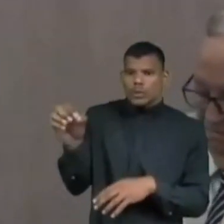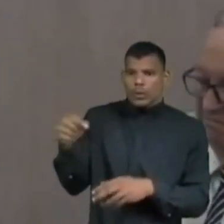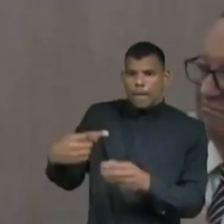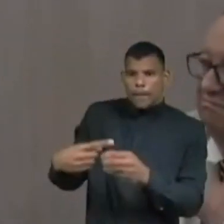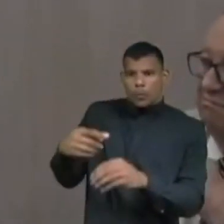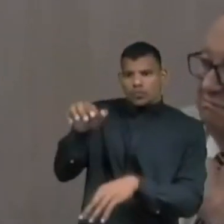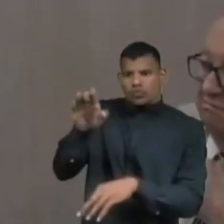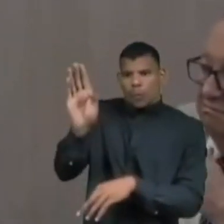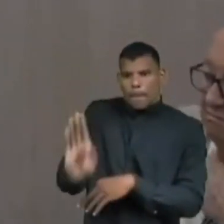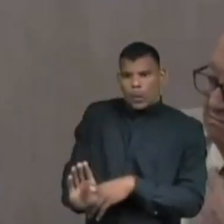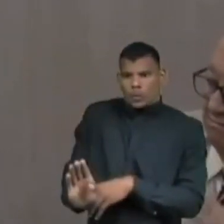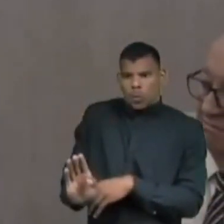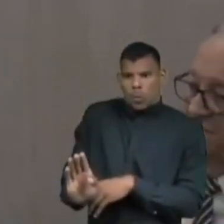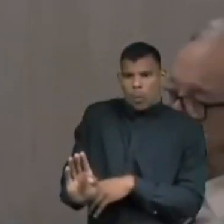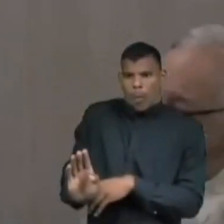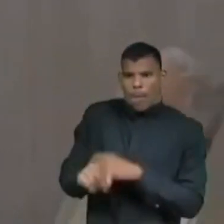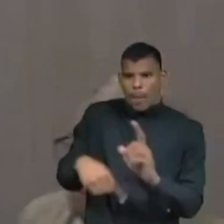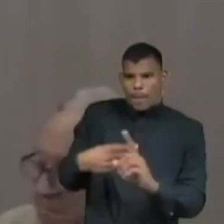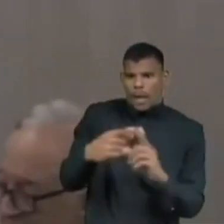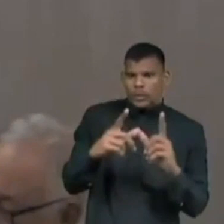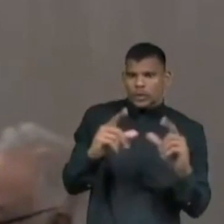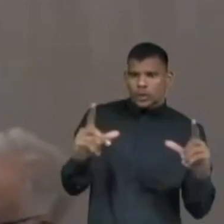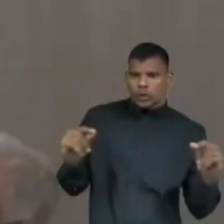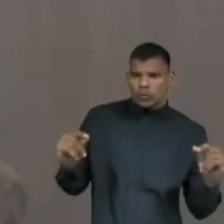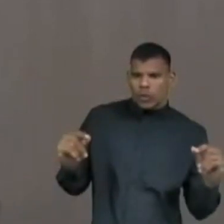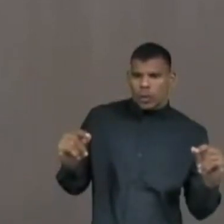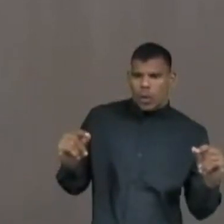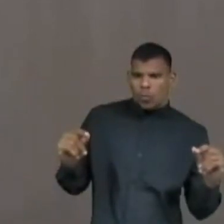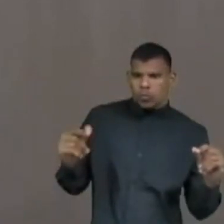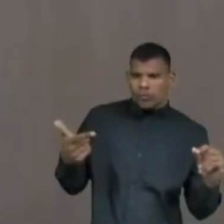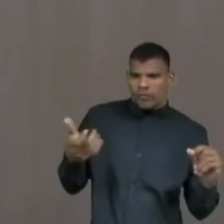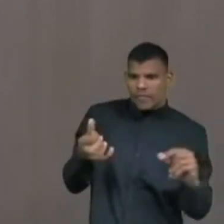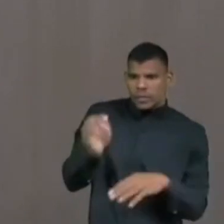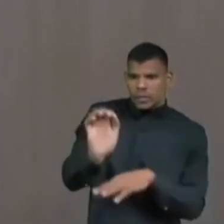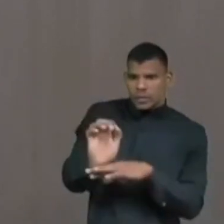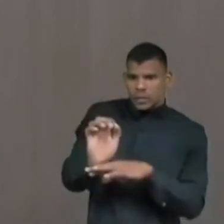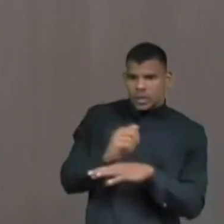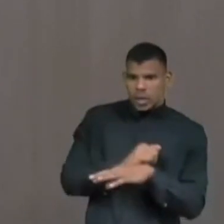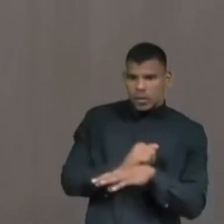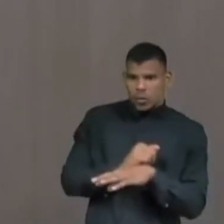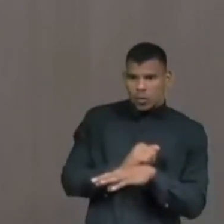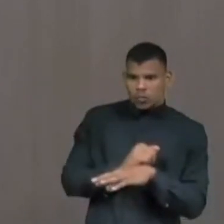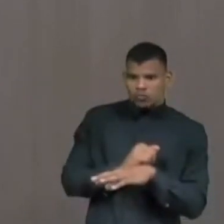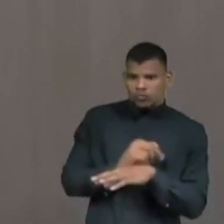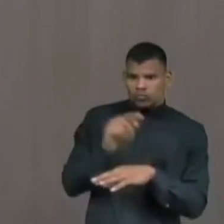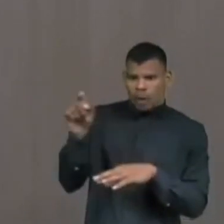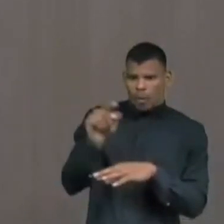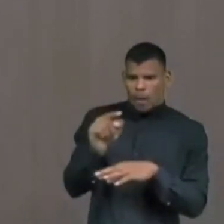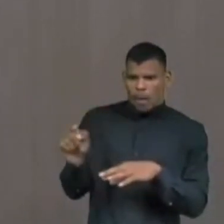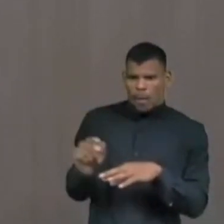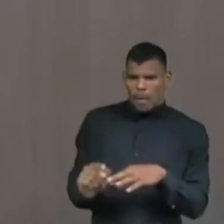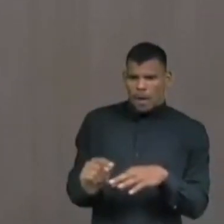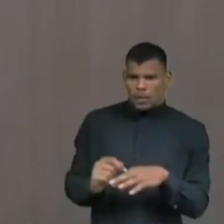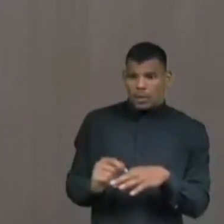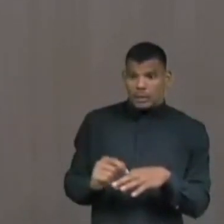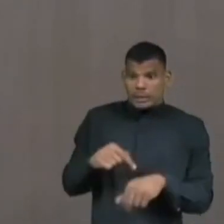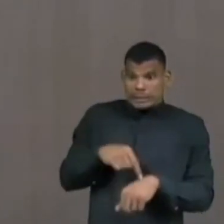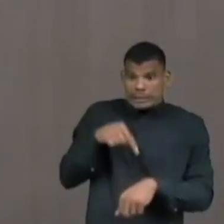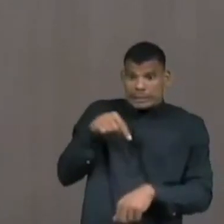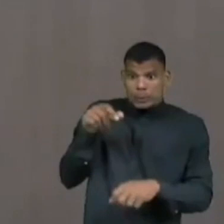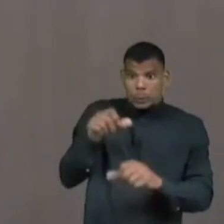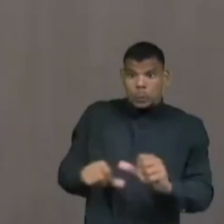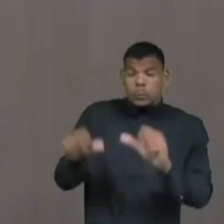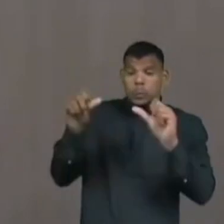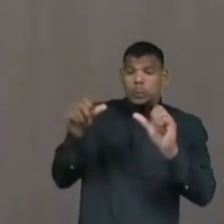26 estados e o Distrito Federal, de repente, foram surpreendidos com a mudança da regra do jogo no